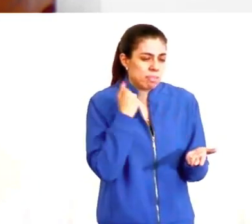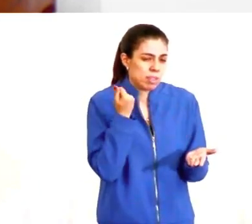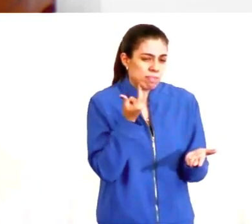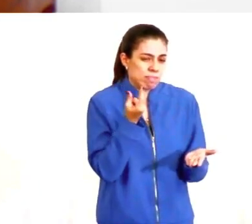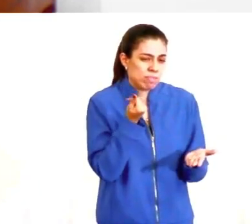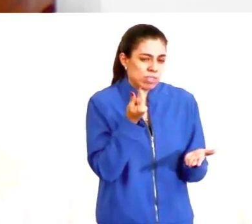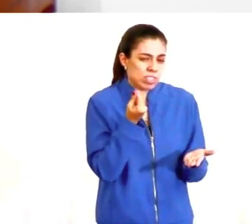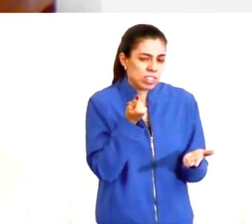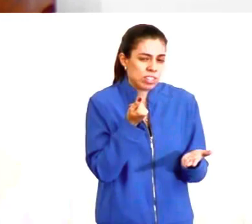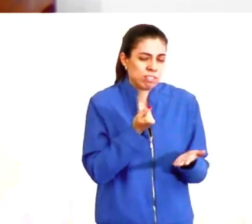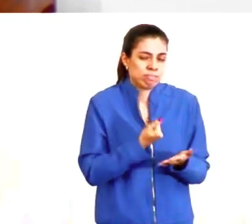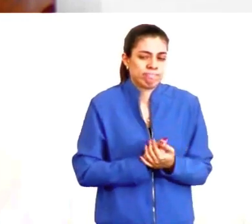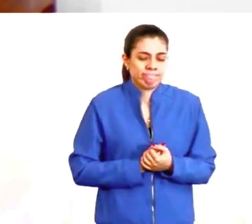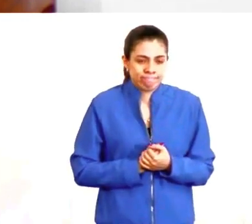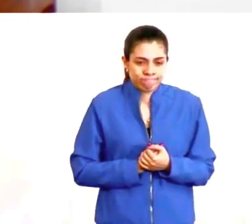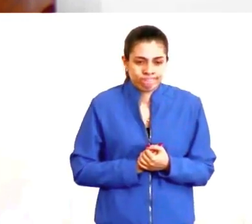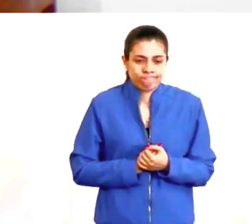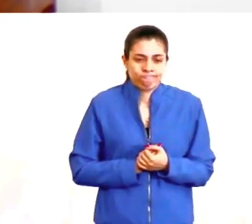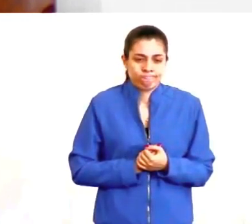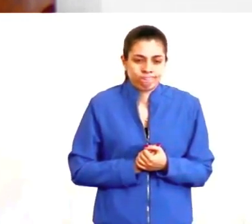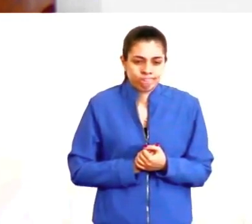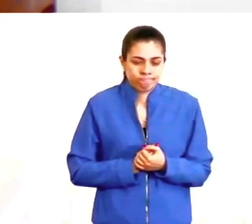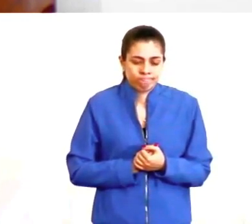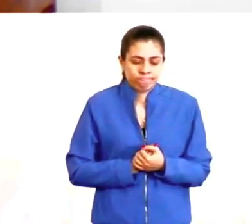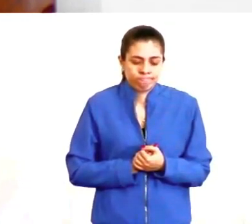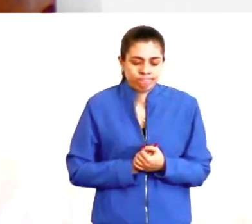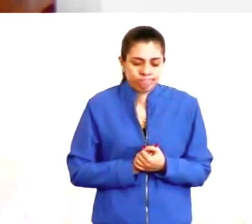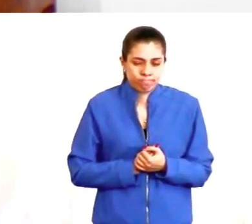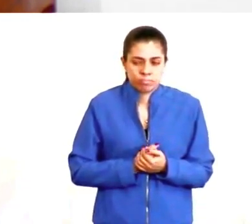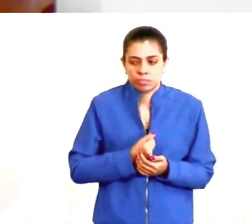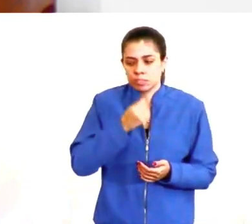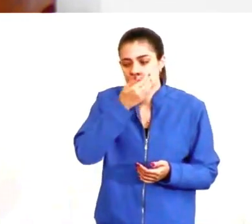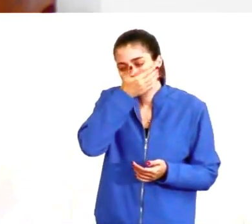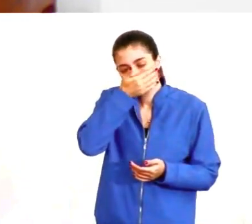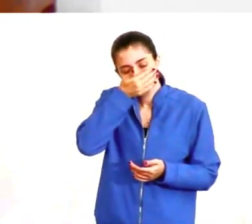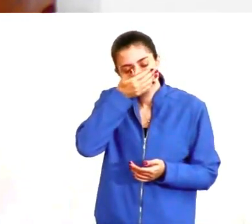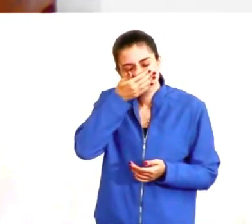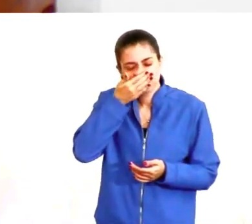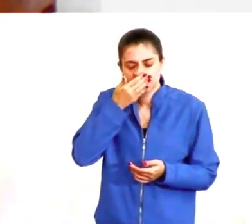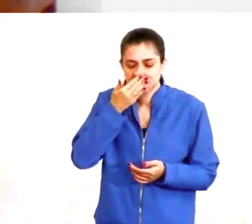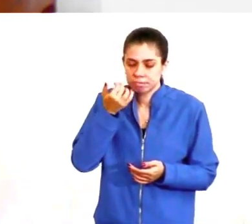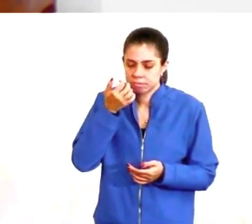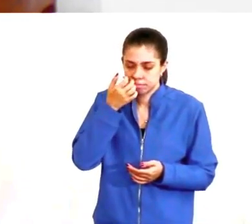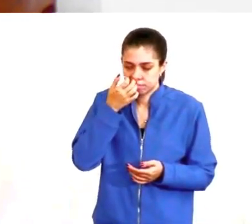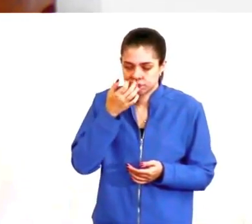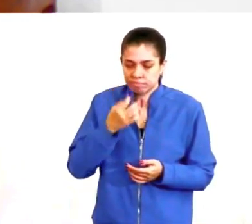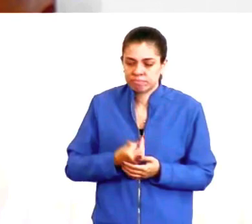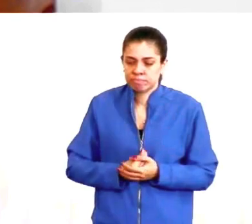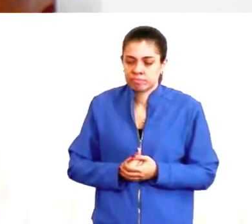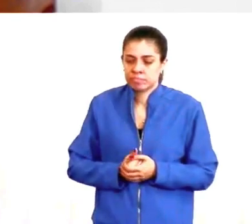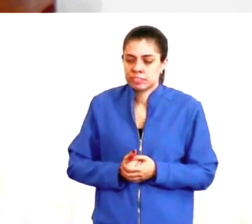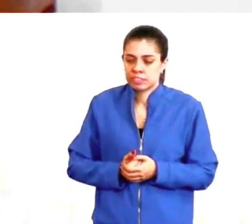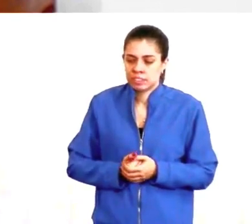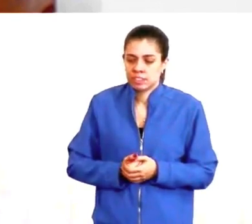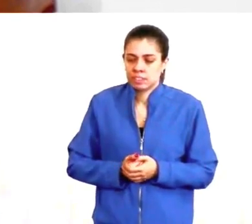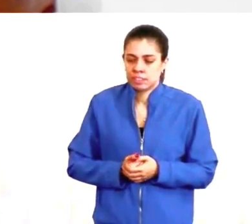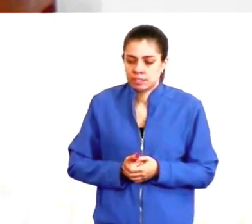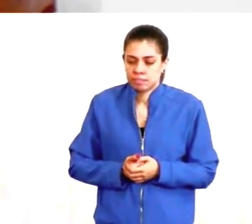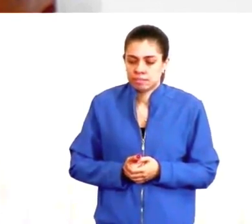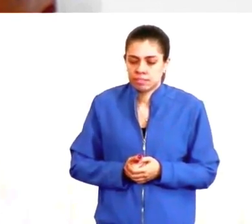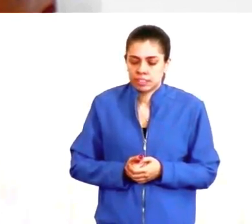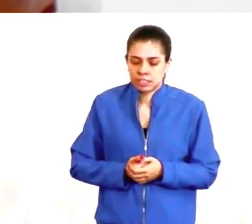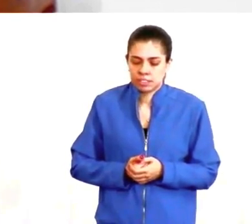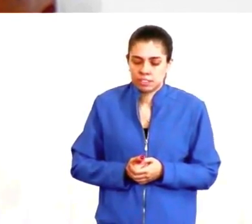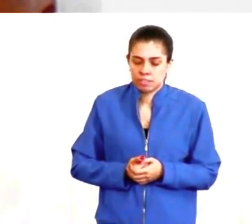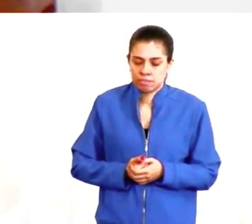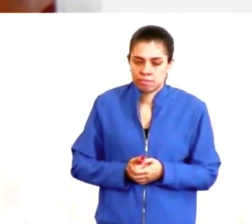tentativa de justificar. Por que e a quem interessa Cristo não ressurgir, meus irmãos? E